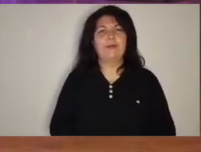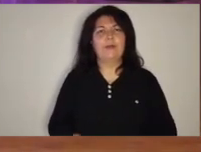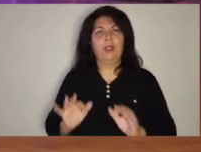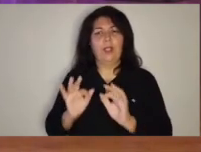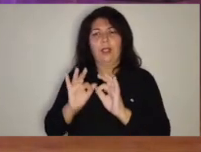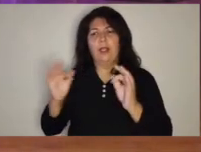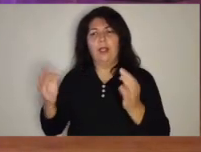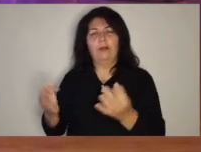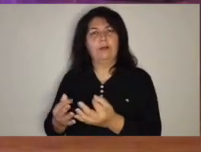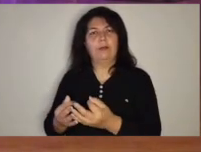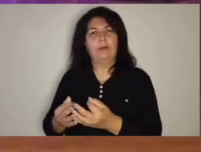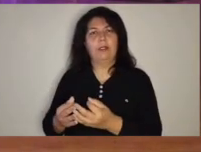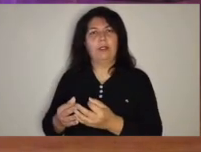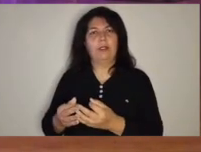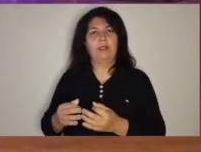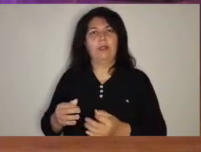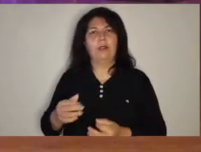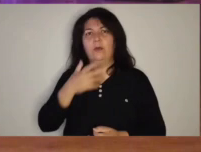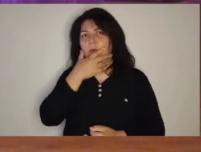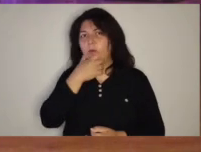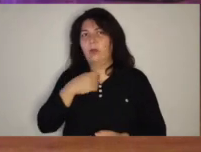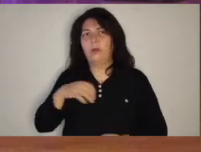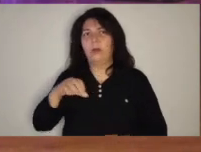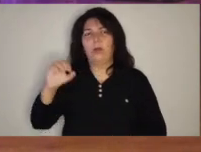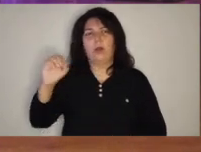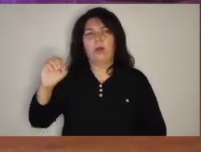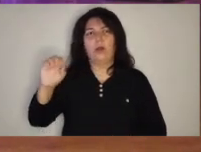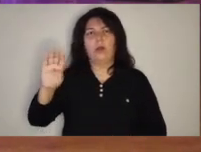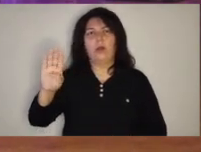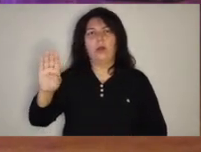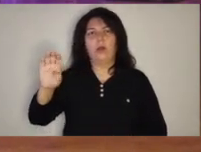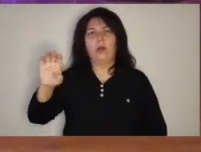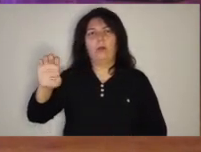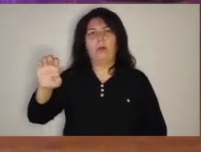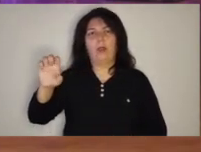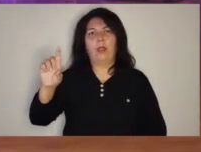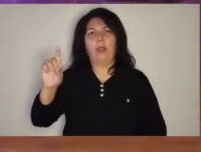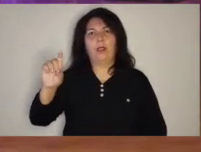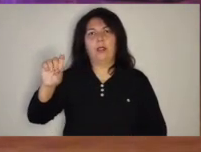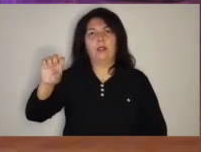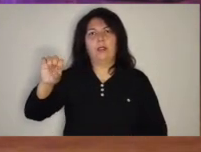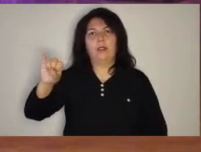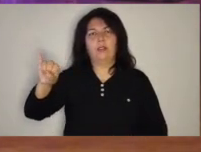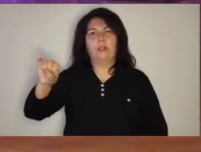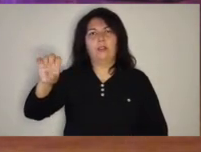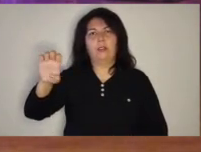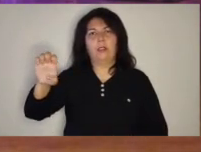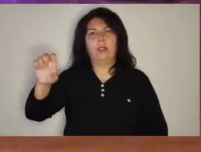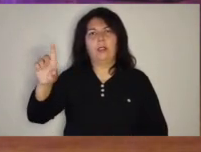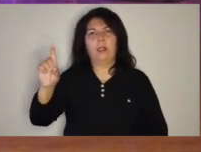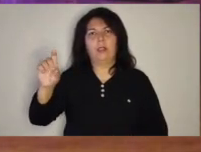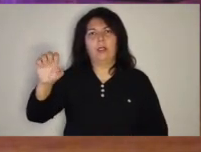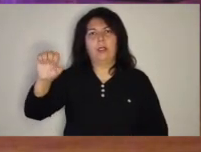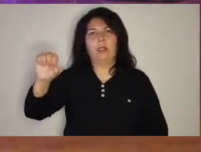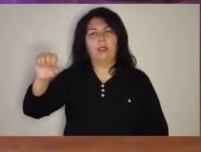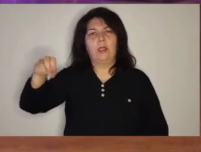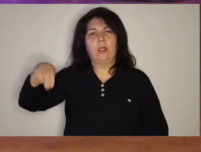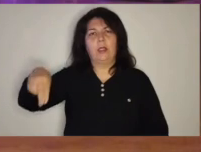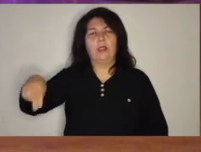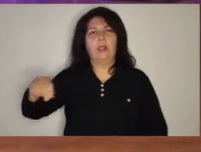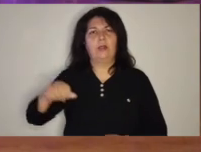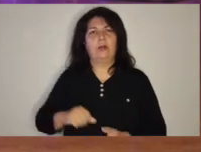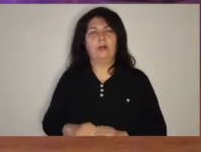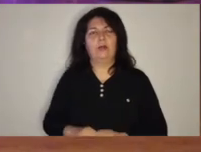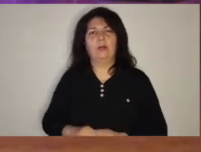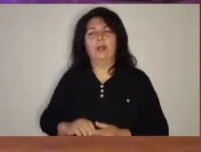passar lá para Salomão, quem ia ser os porteiros, ele falou, a família de Obed-edom, os seus 8 filhos,